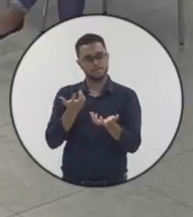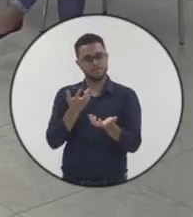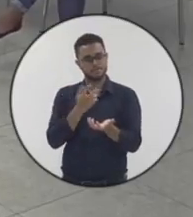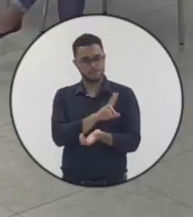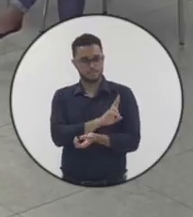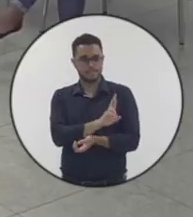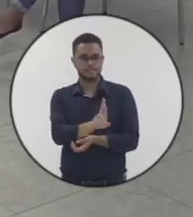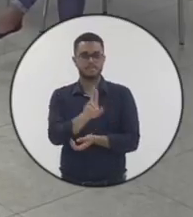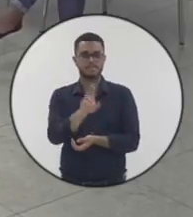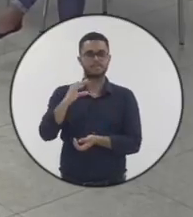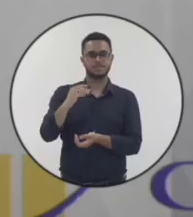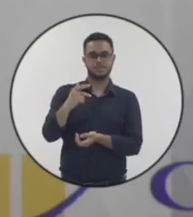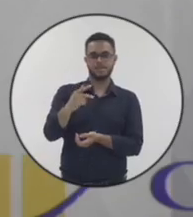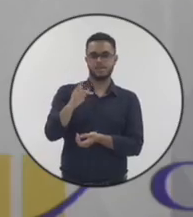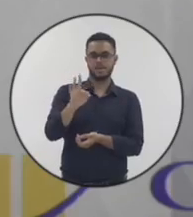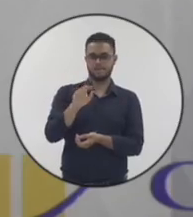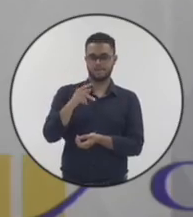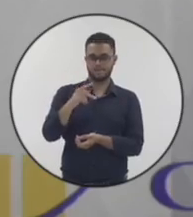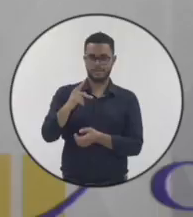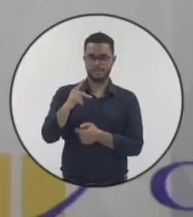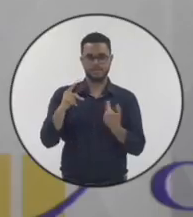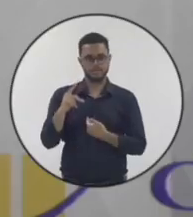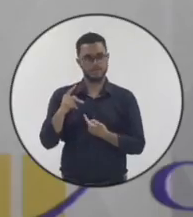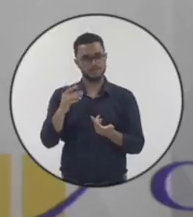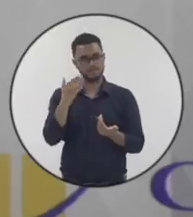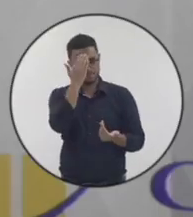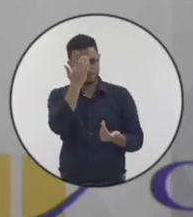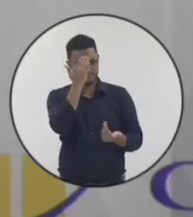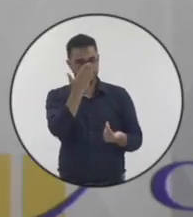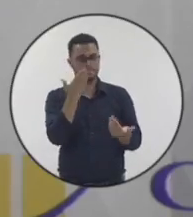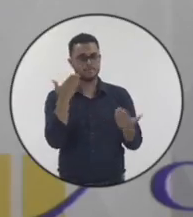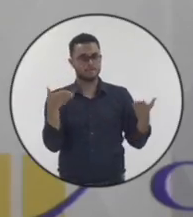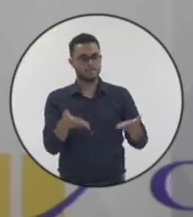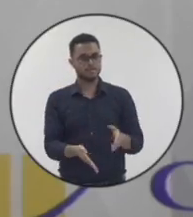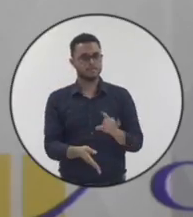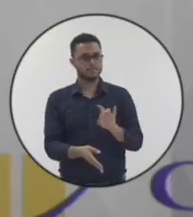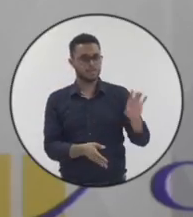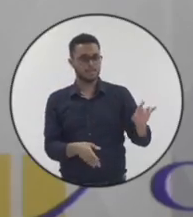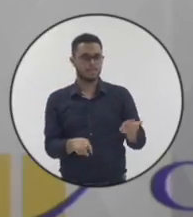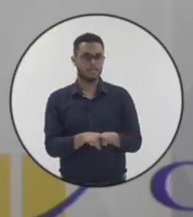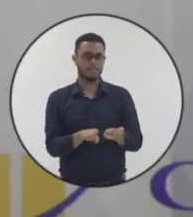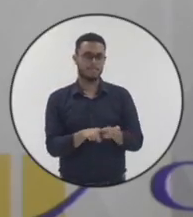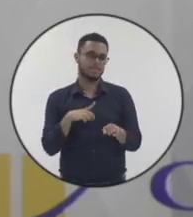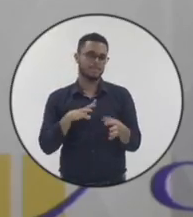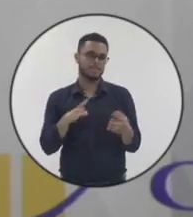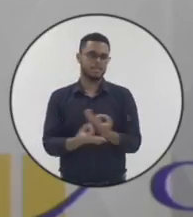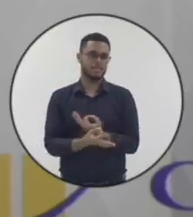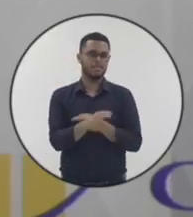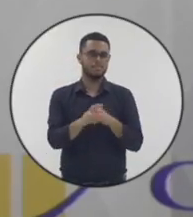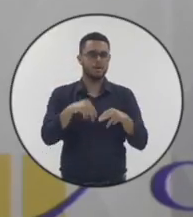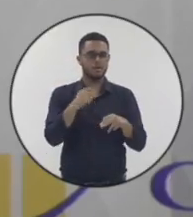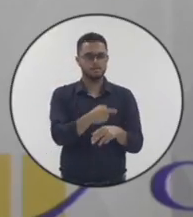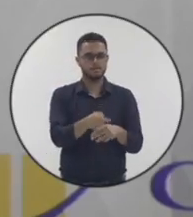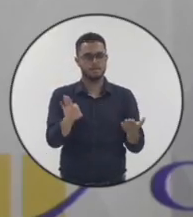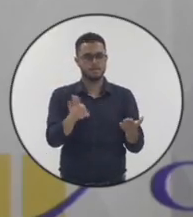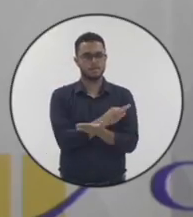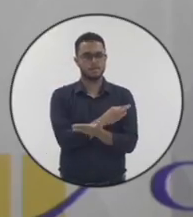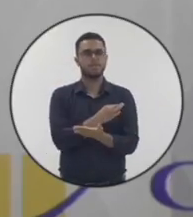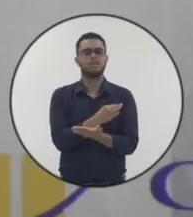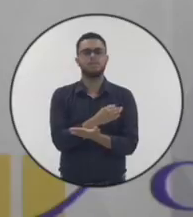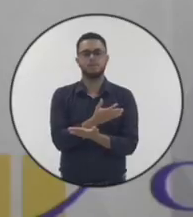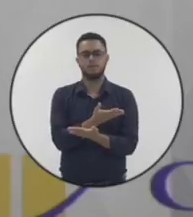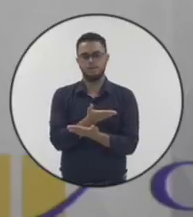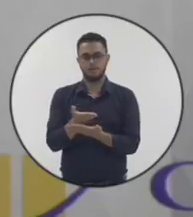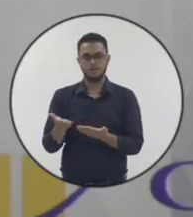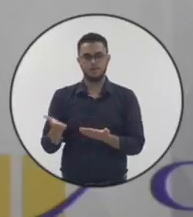Psicologia, agradecer imensamente a participação, né, sem dúvida, a assinatura dessa resolução e podermos debater